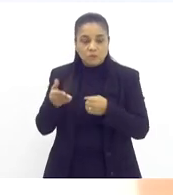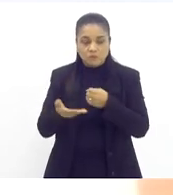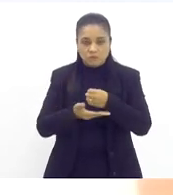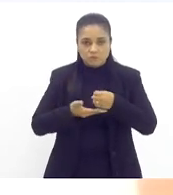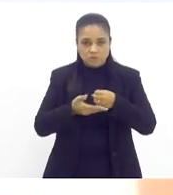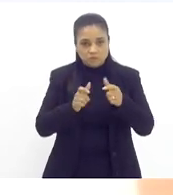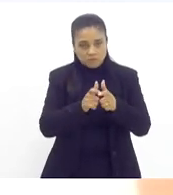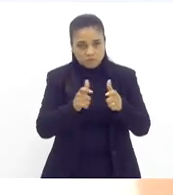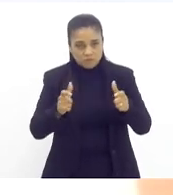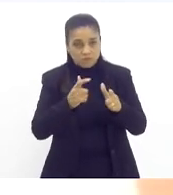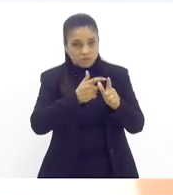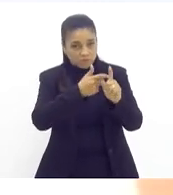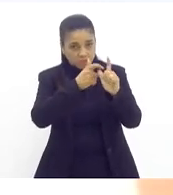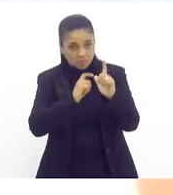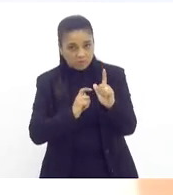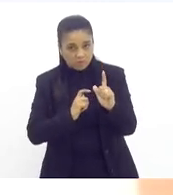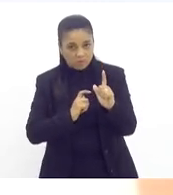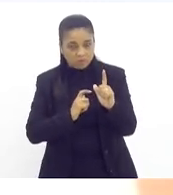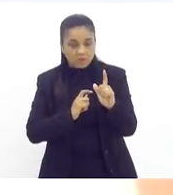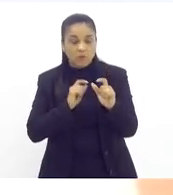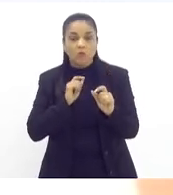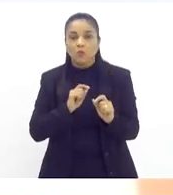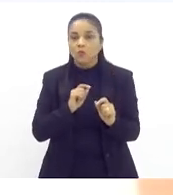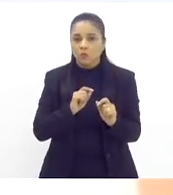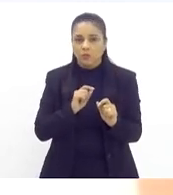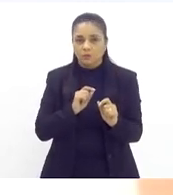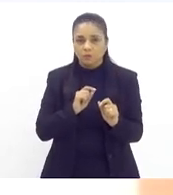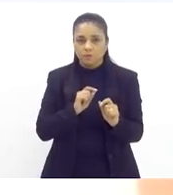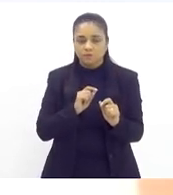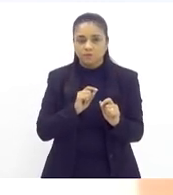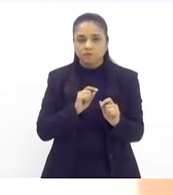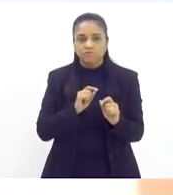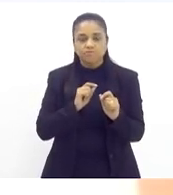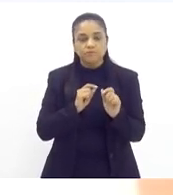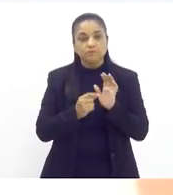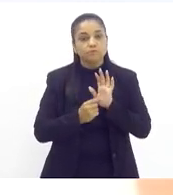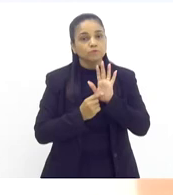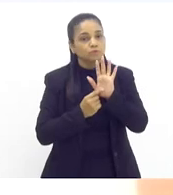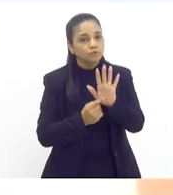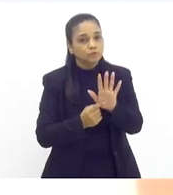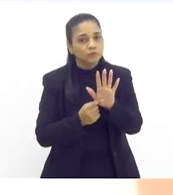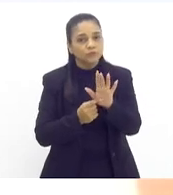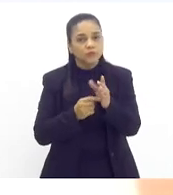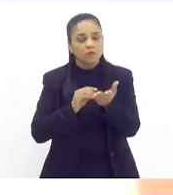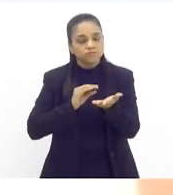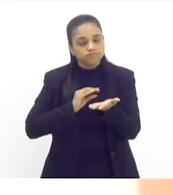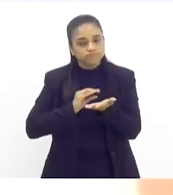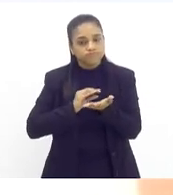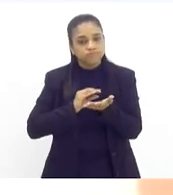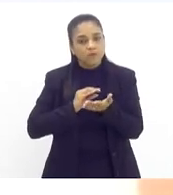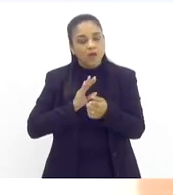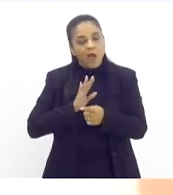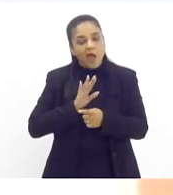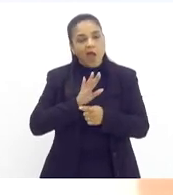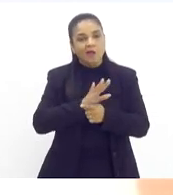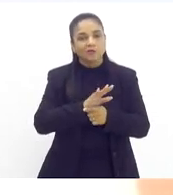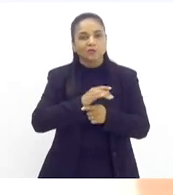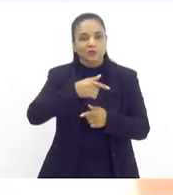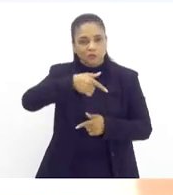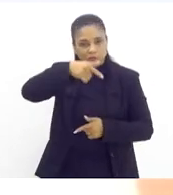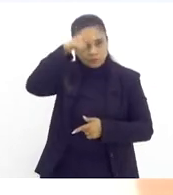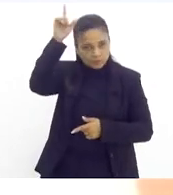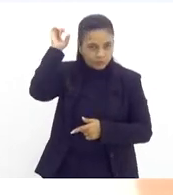da autonomia, e, nesse caso, queria destacar a importância da contribuição do deputado Luiz Paulo sobre a questão da